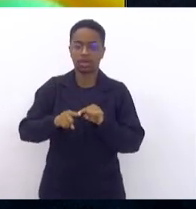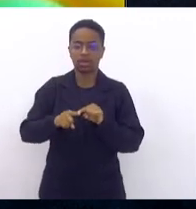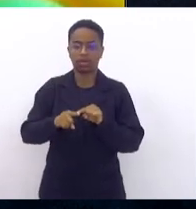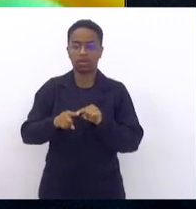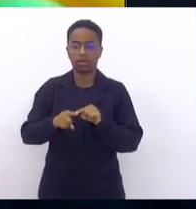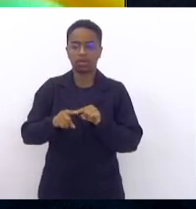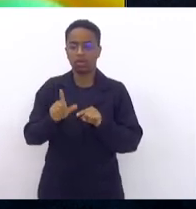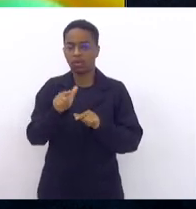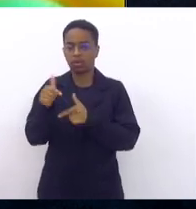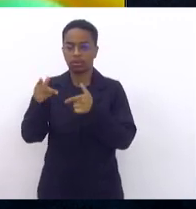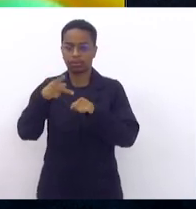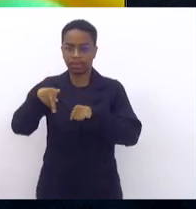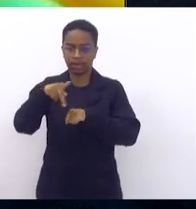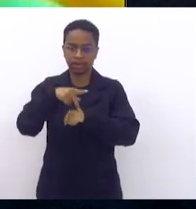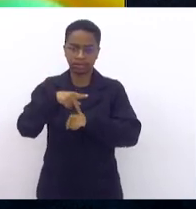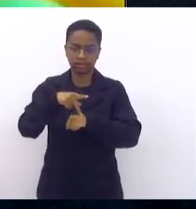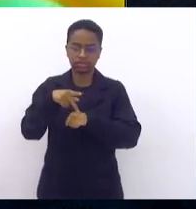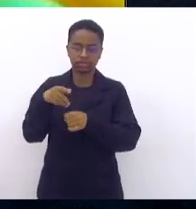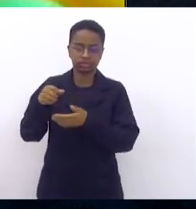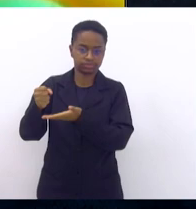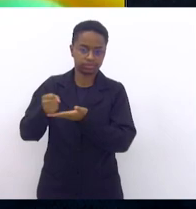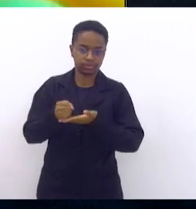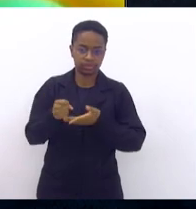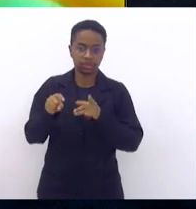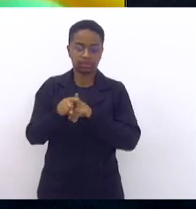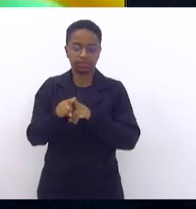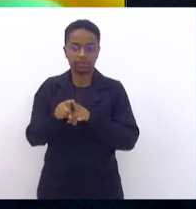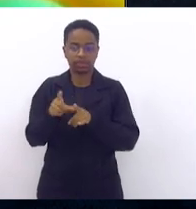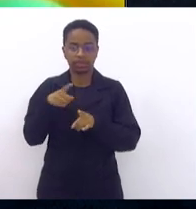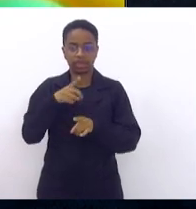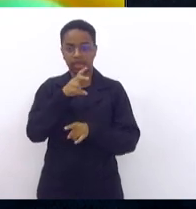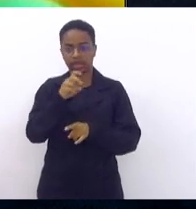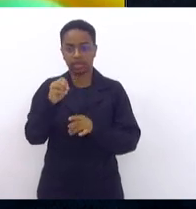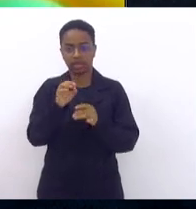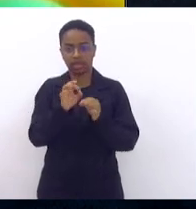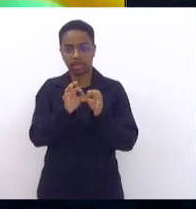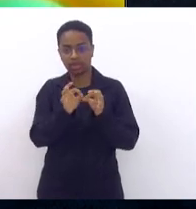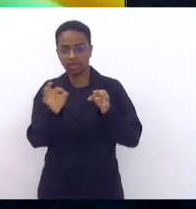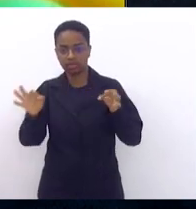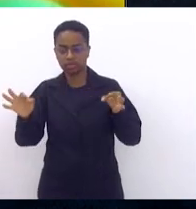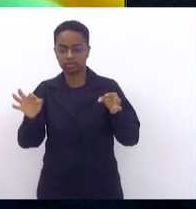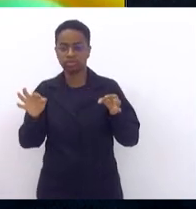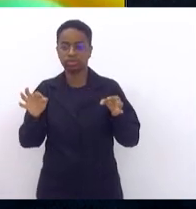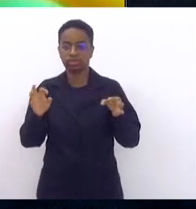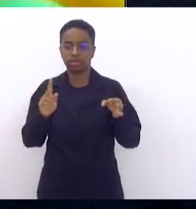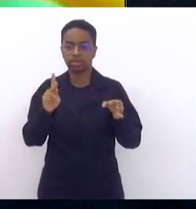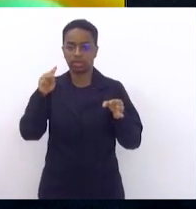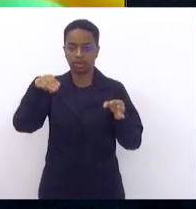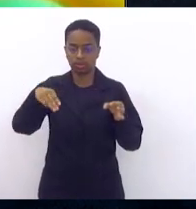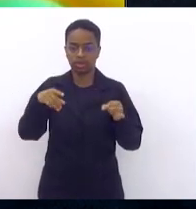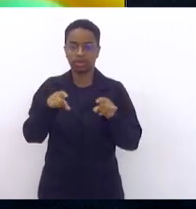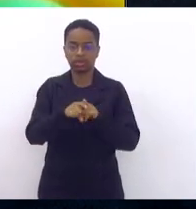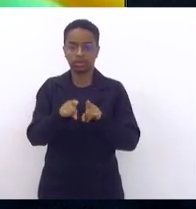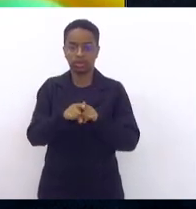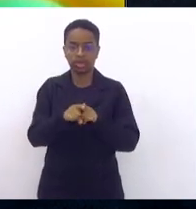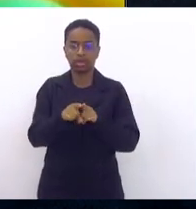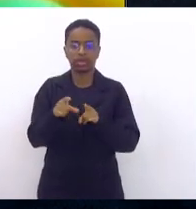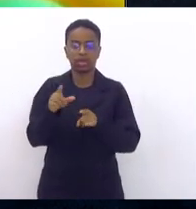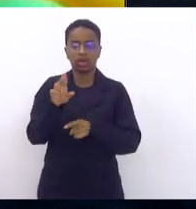Rio de Janeiro no raio de 500 km tem mais de 50% do mercado consumidor do